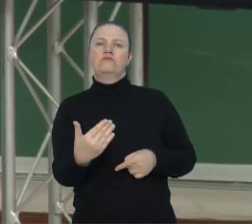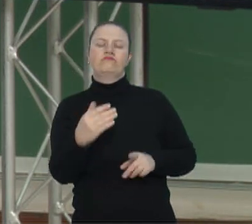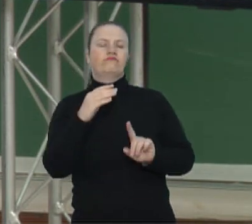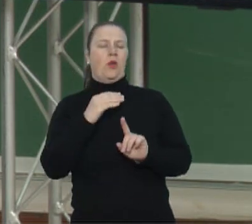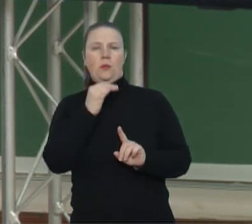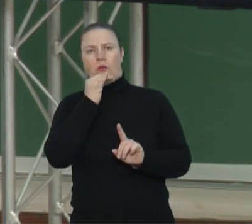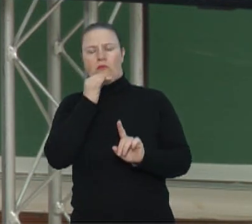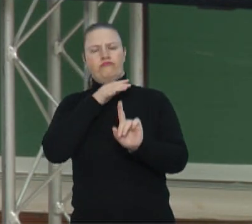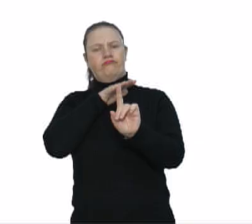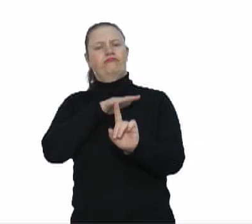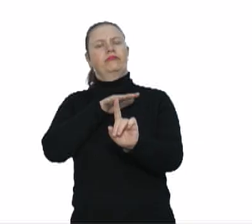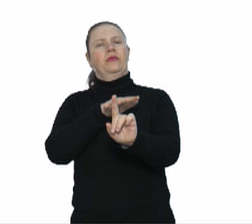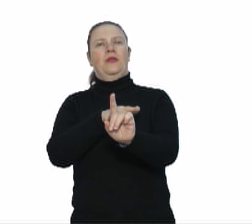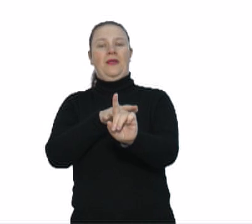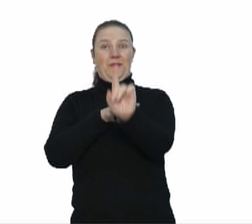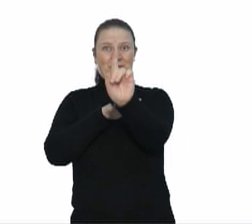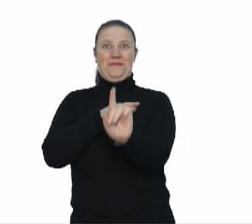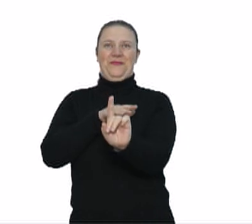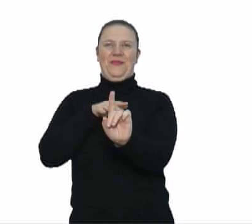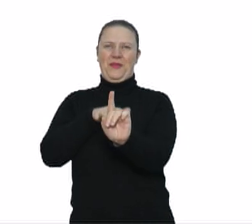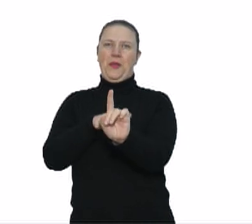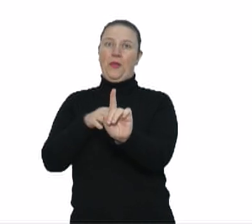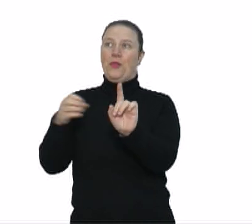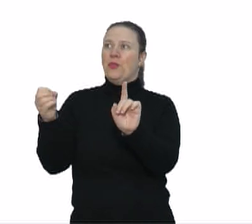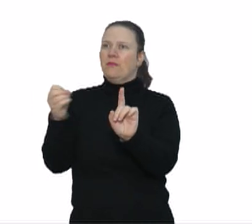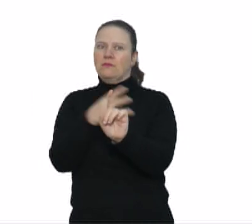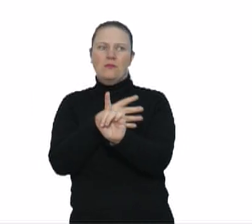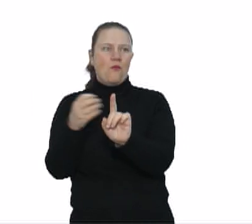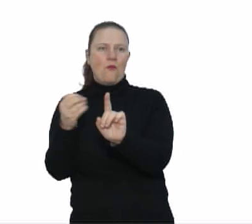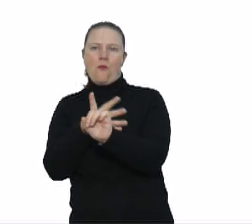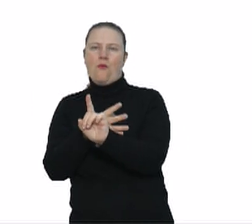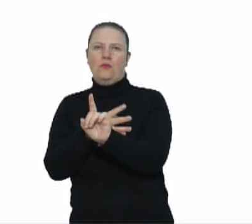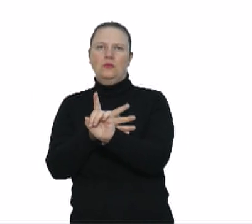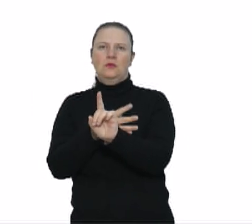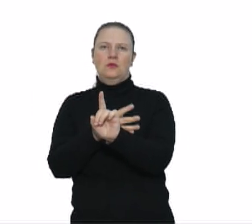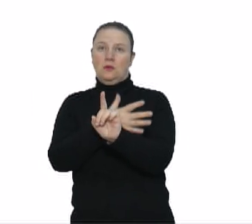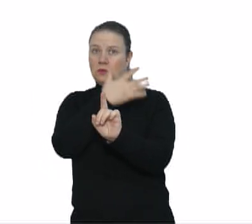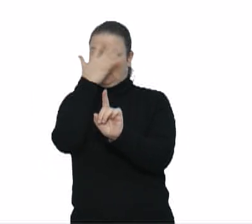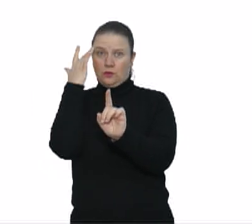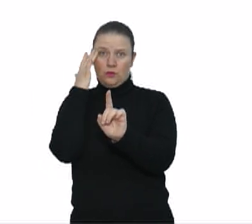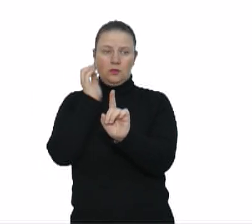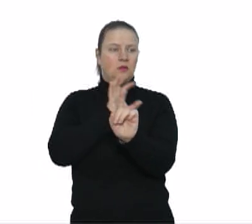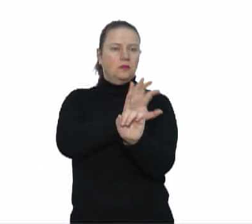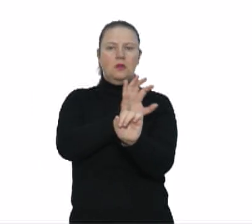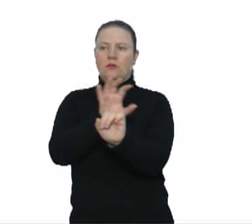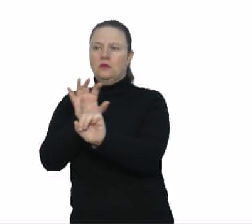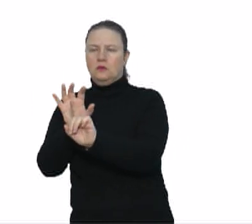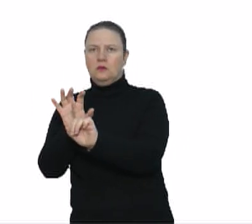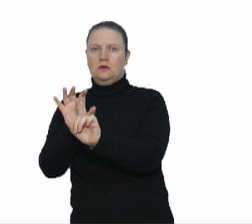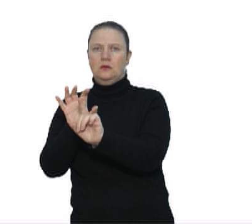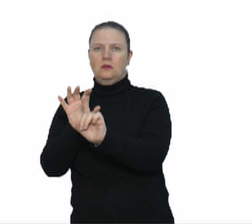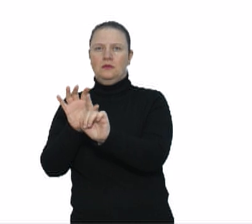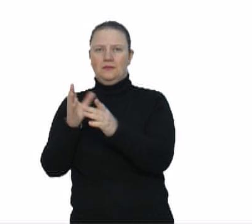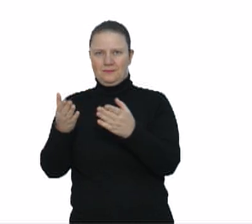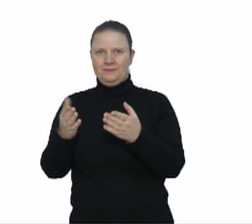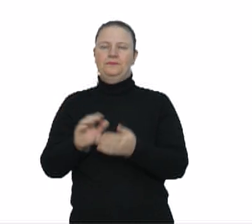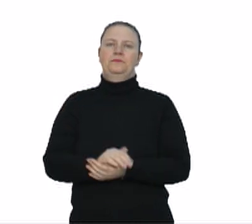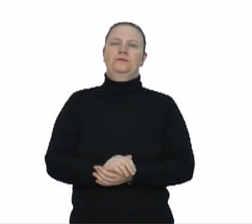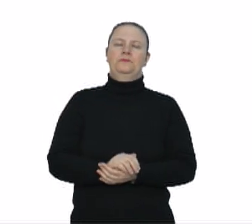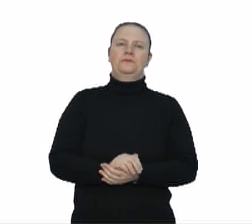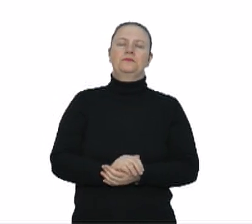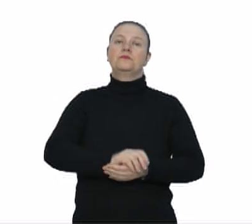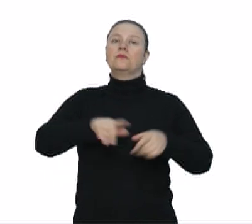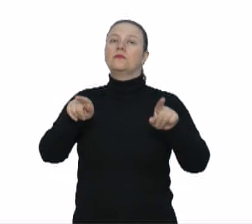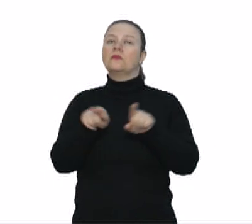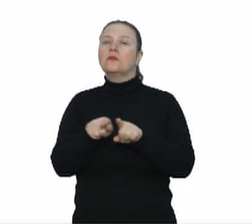inovação. A Primeira Guerra Mundial, né, foi quando se deu o cubismo, assim, quando